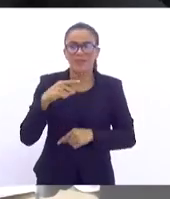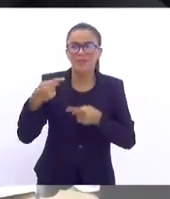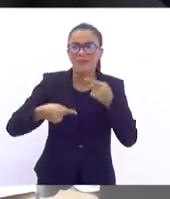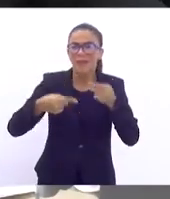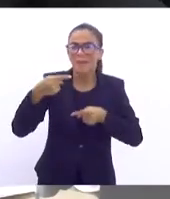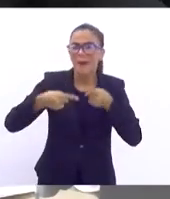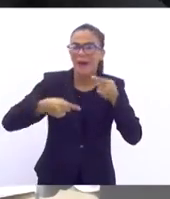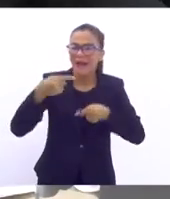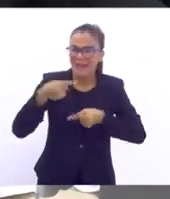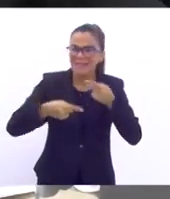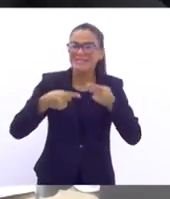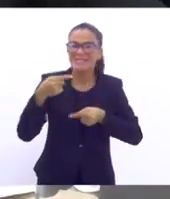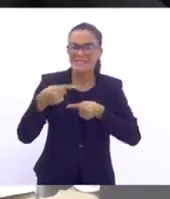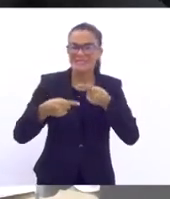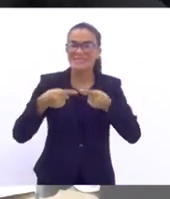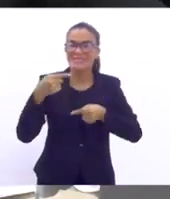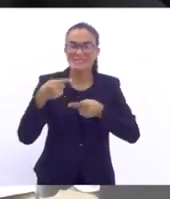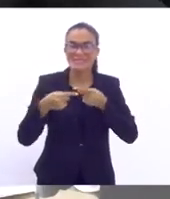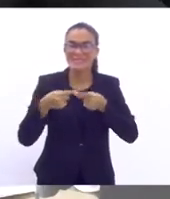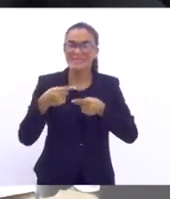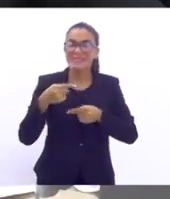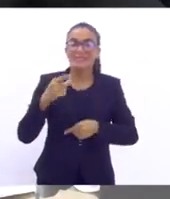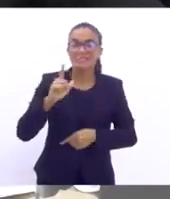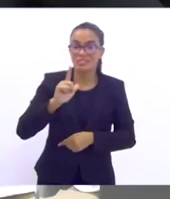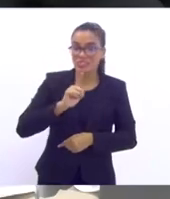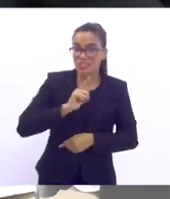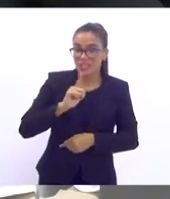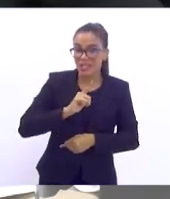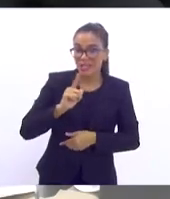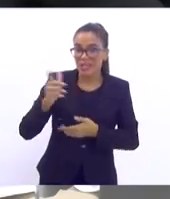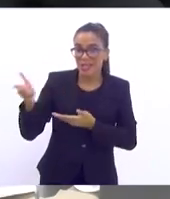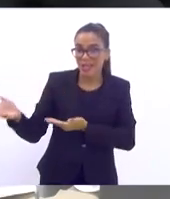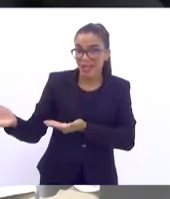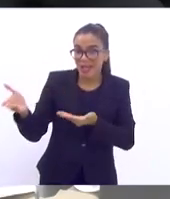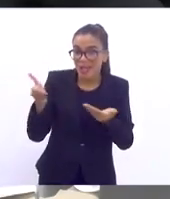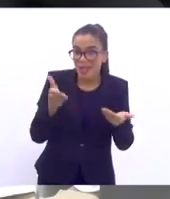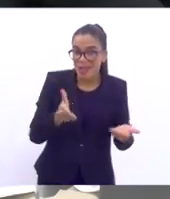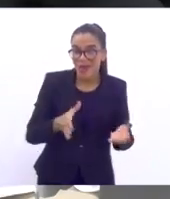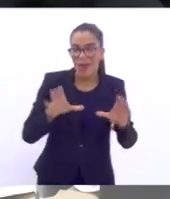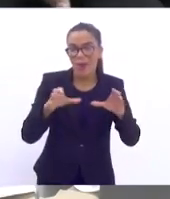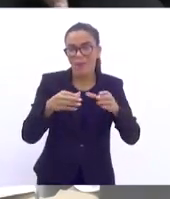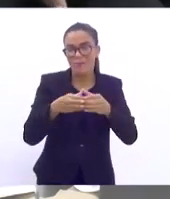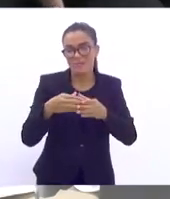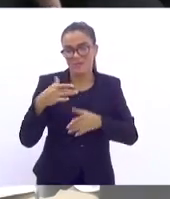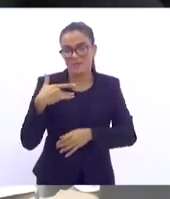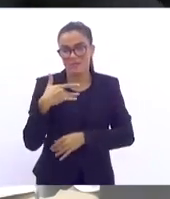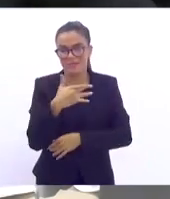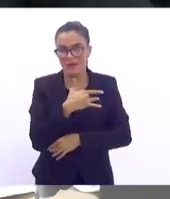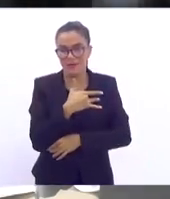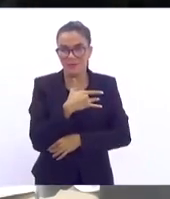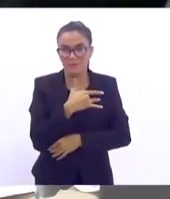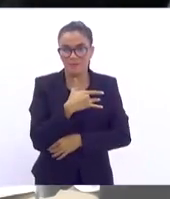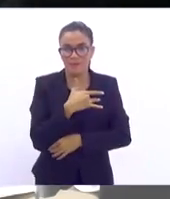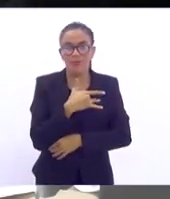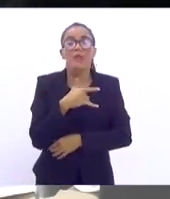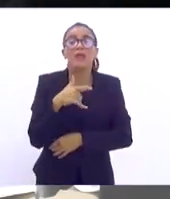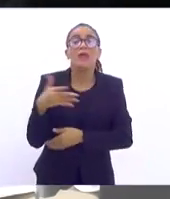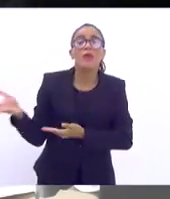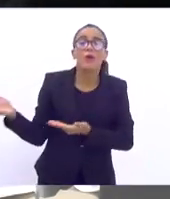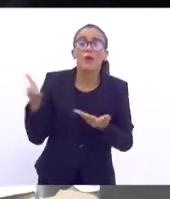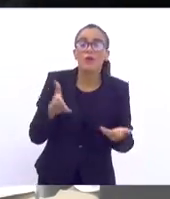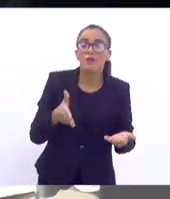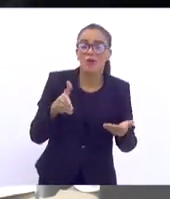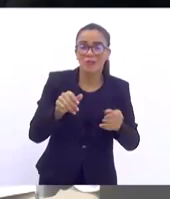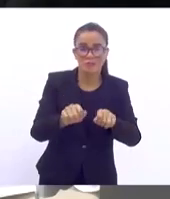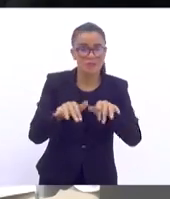um dos debates se tinha que ser convocada frente para uma comissão de saúde ou alguma coisa não quem convoca a